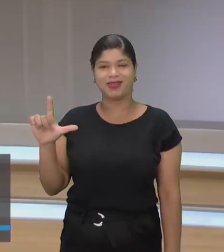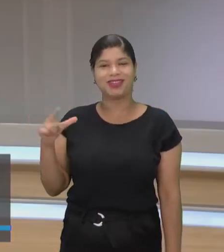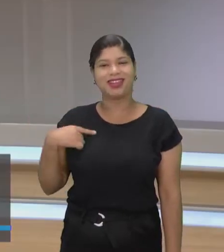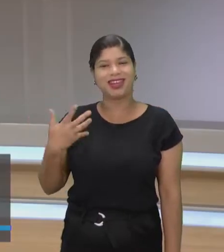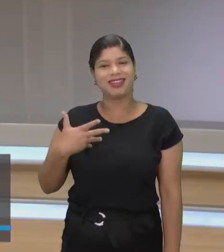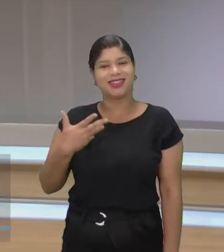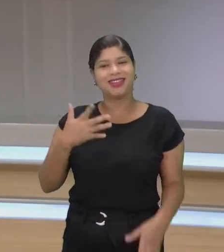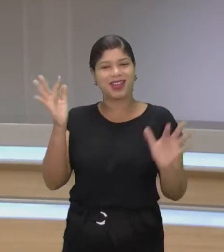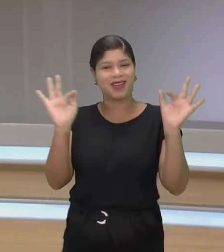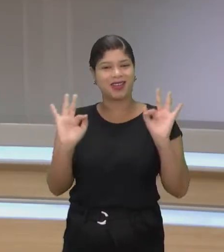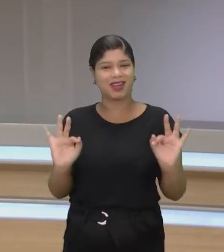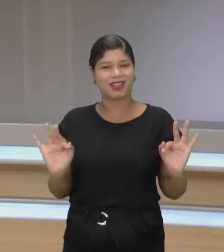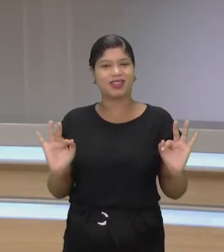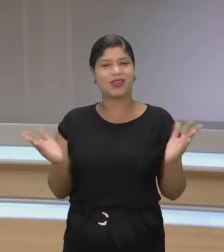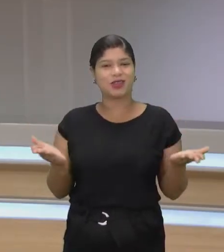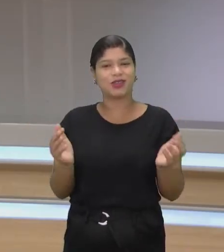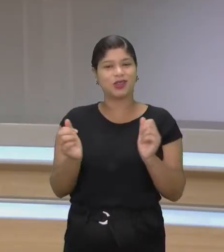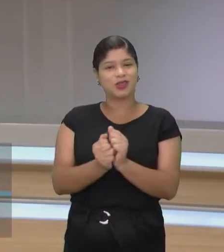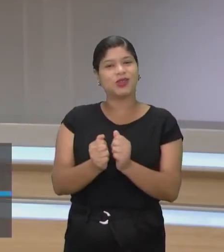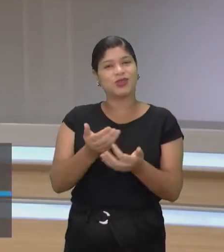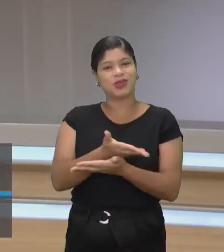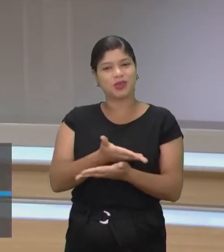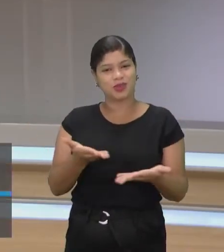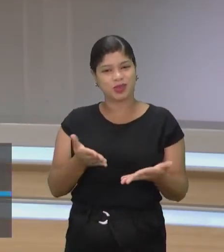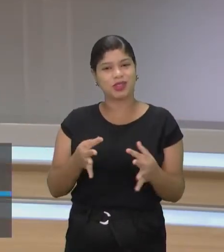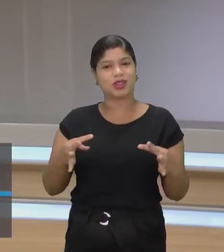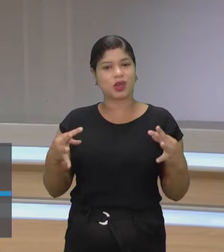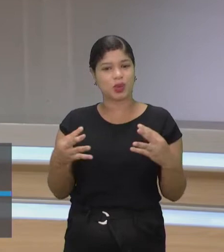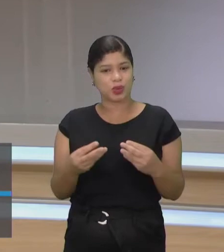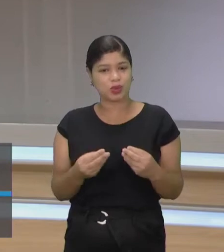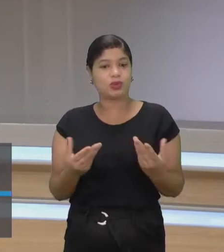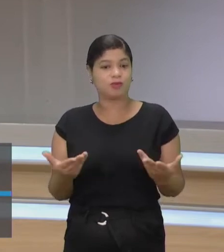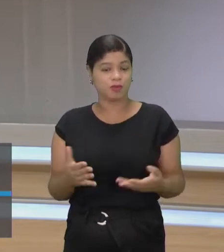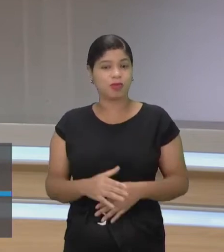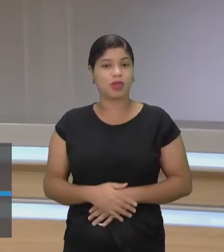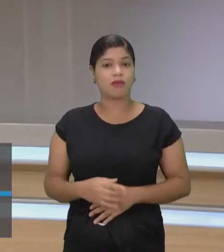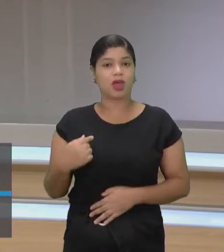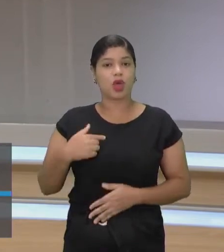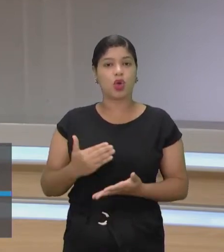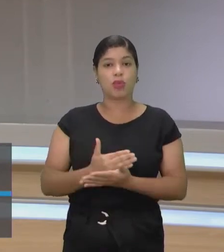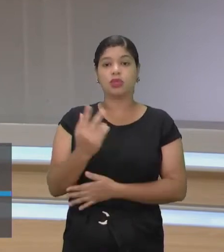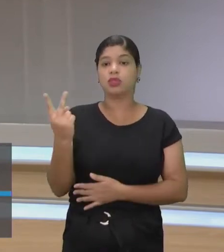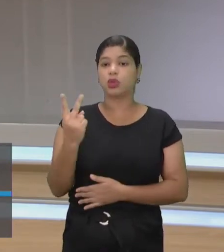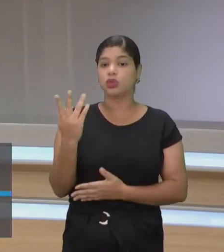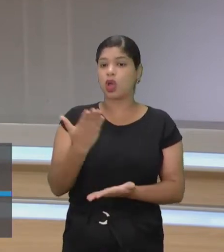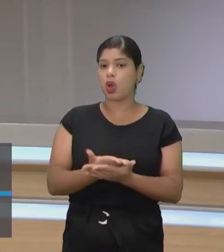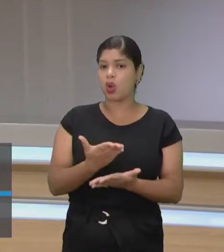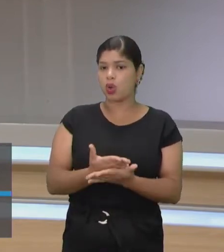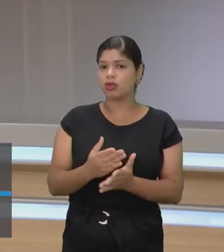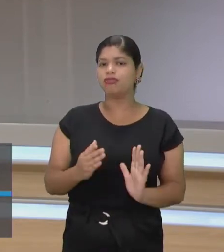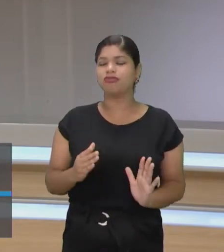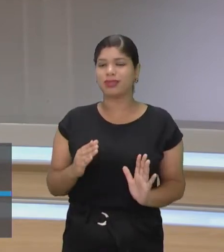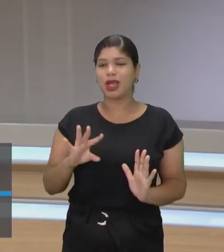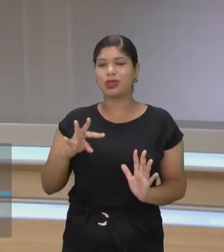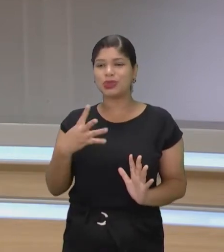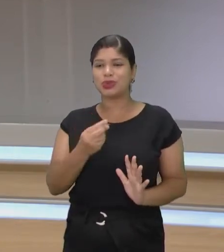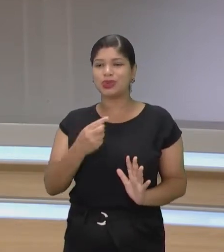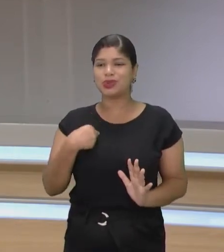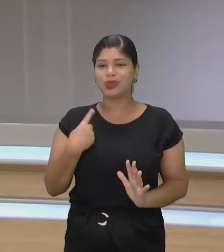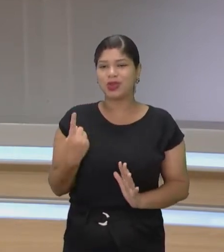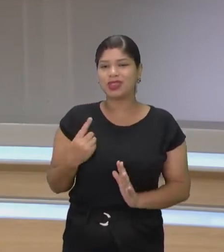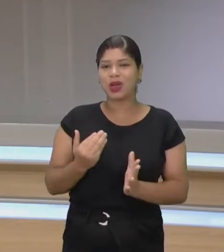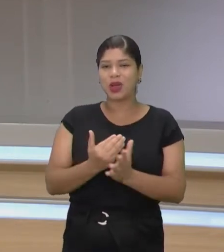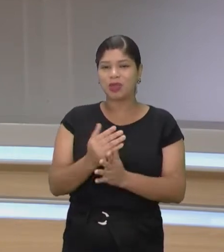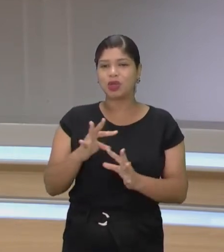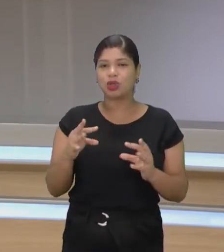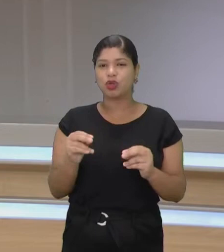estar aqui. Vamos voltar a falar sobre o nosso aprofundamento, sobre a nossa introdução, segunda aulinha aí, para a gente já pegar tudo e já estar introduzindo